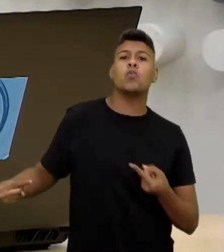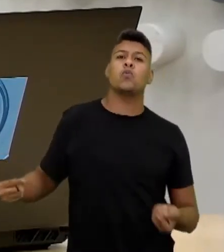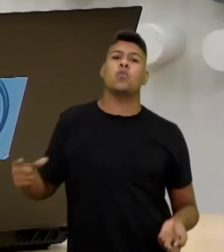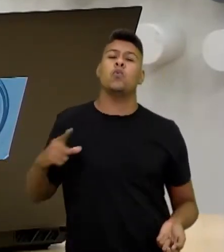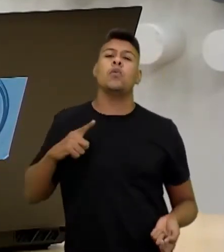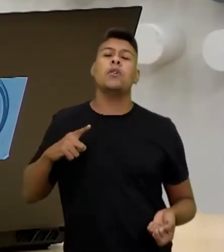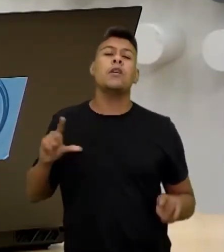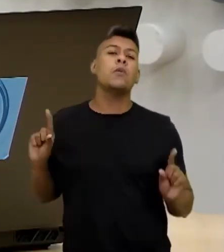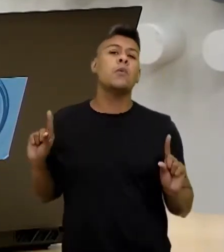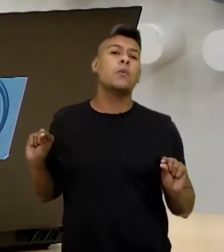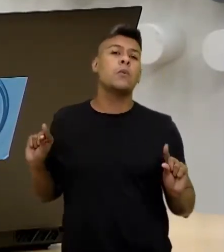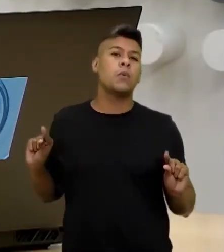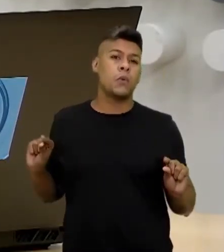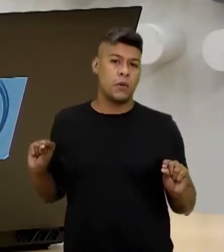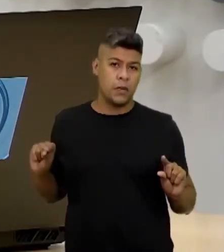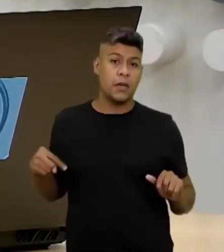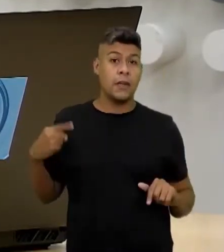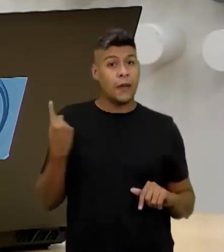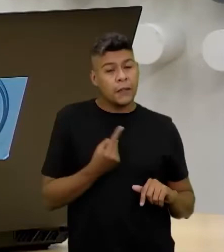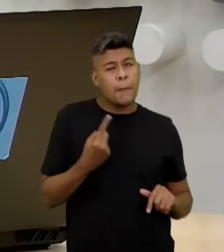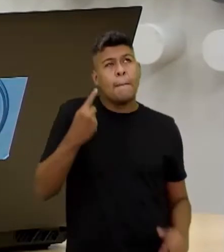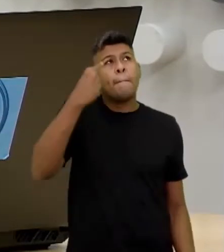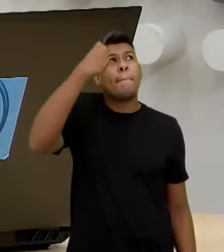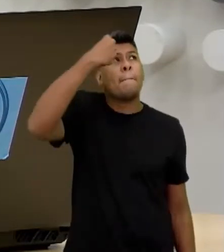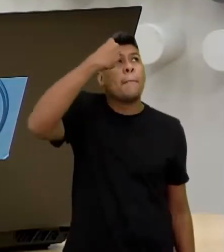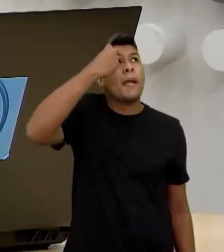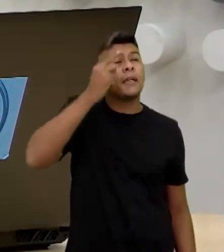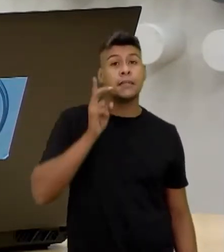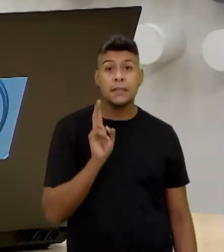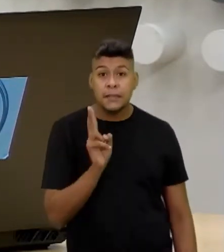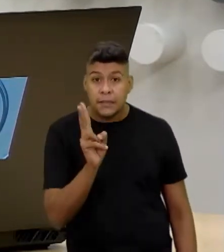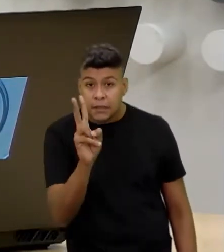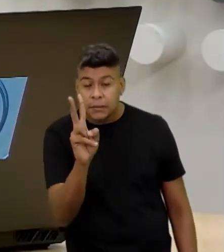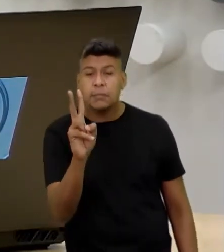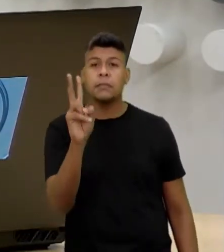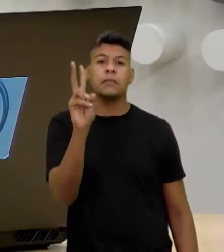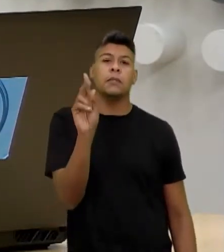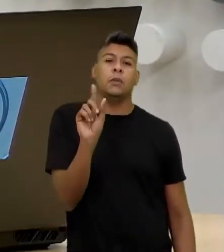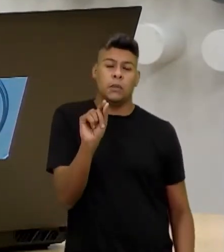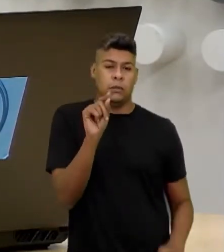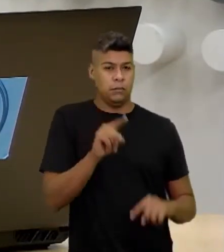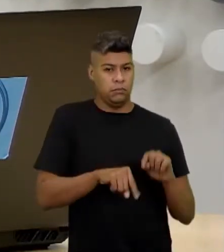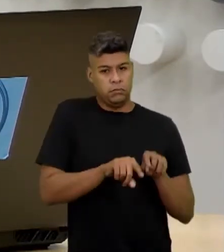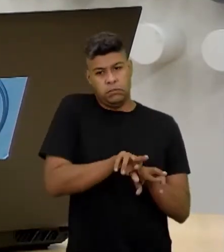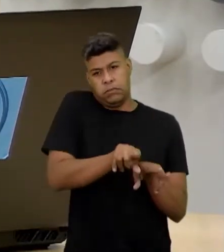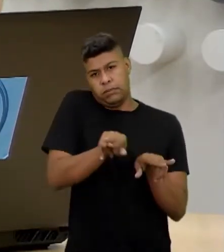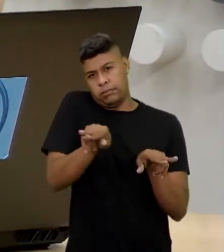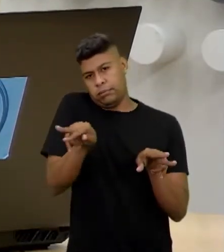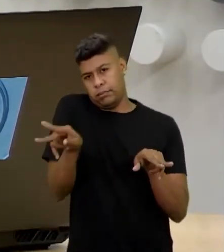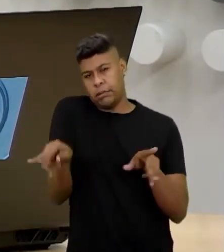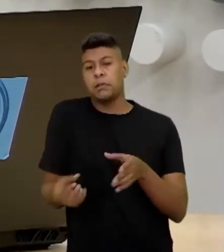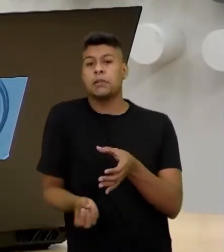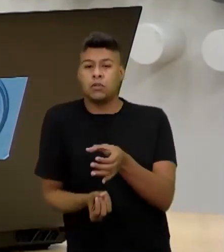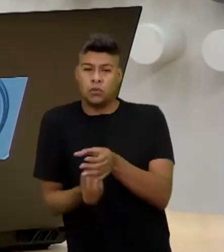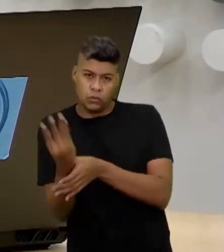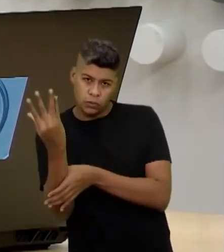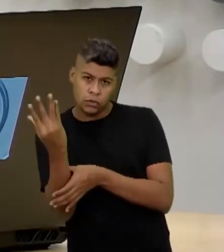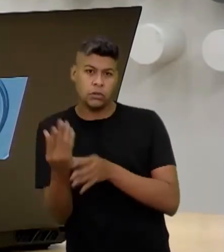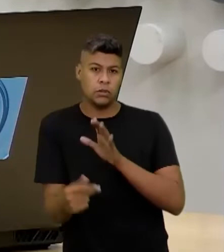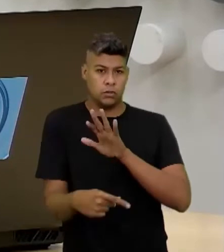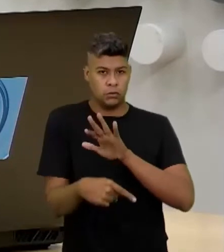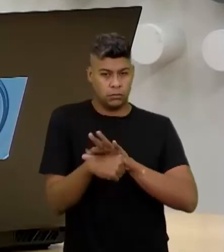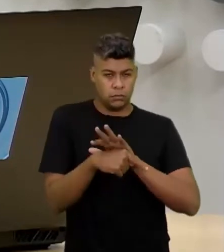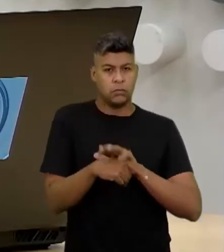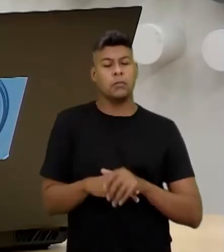sobre a qual mais a gente vê pensa e reflete tanto mais elementos vão surgindo para